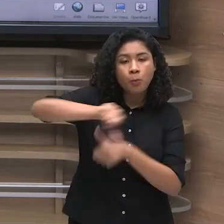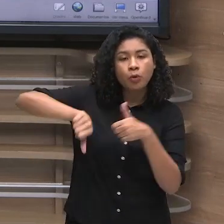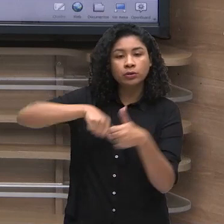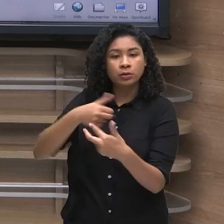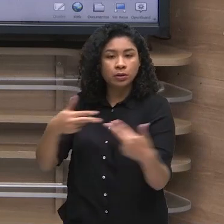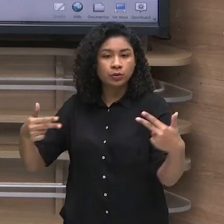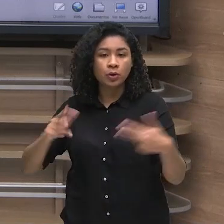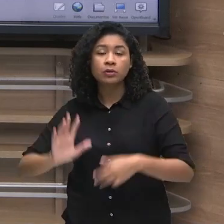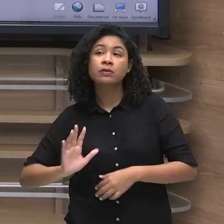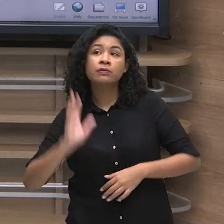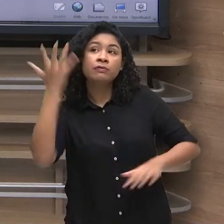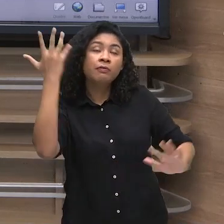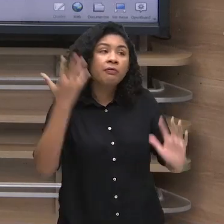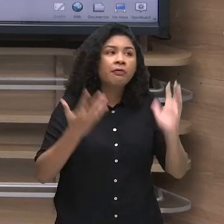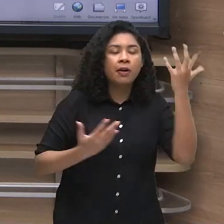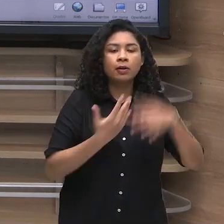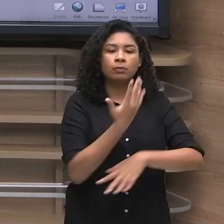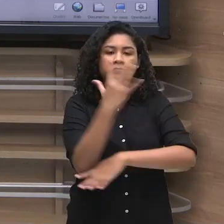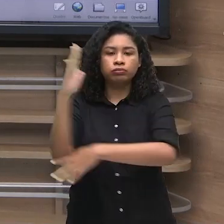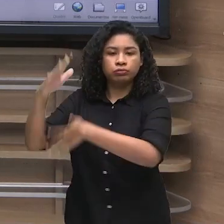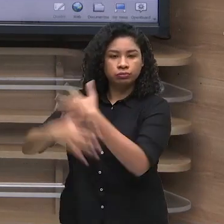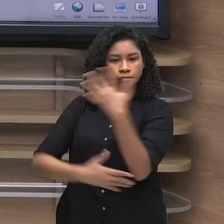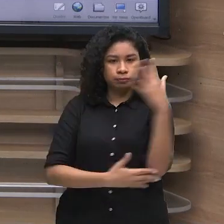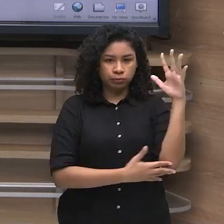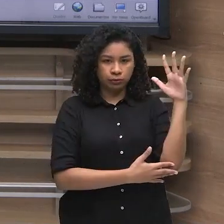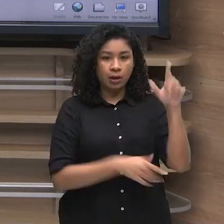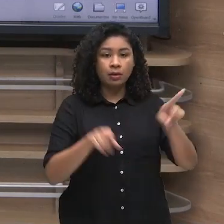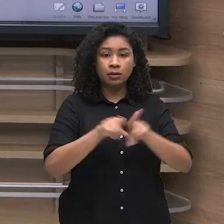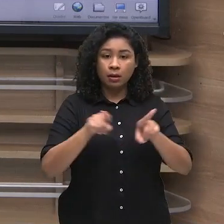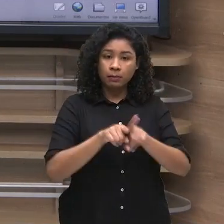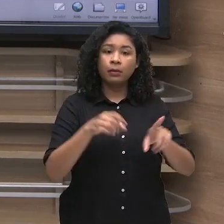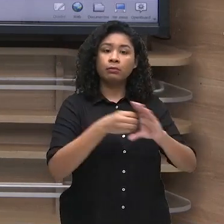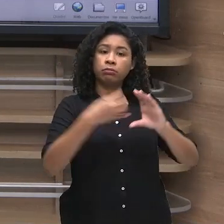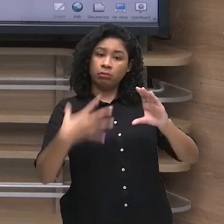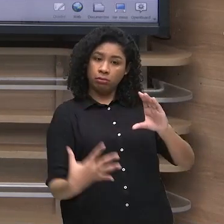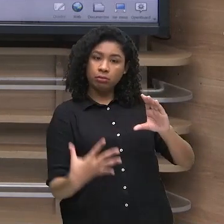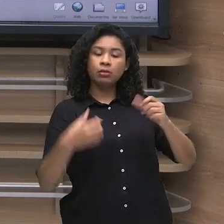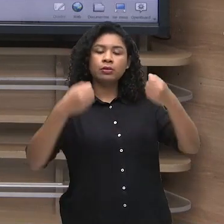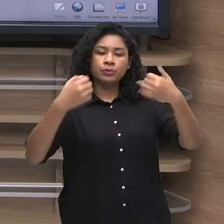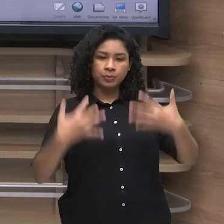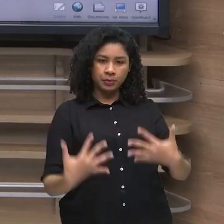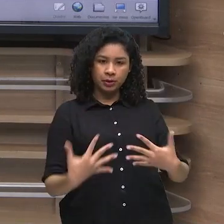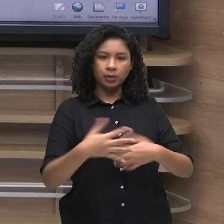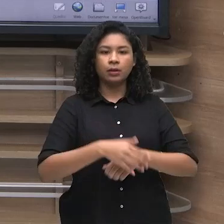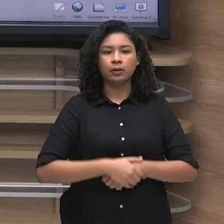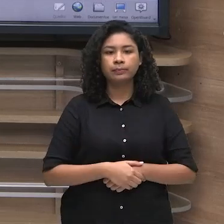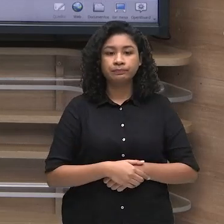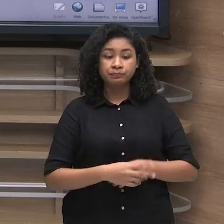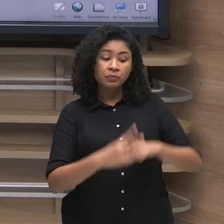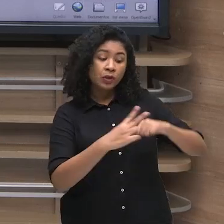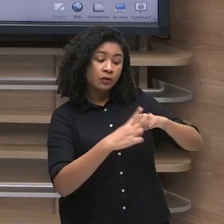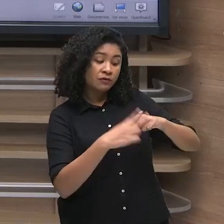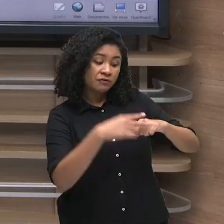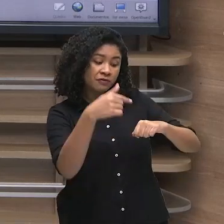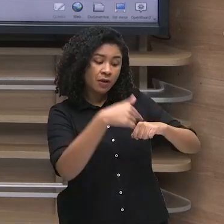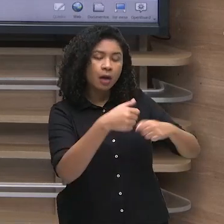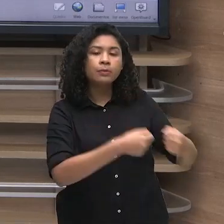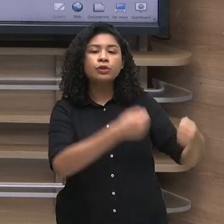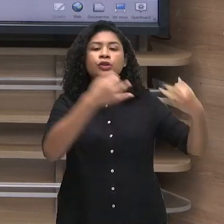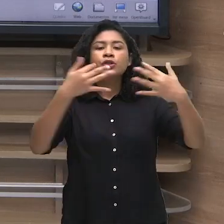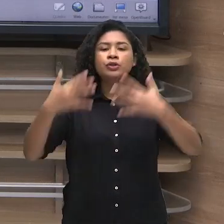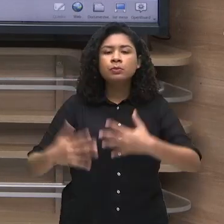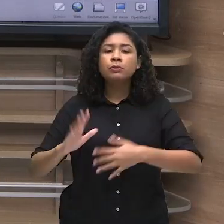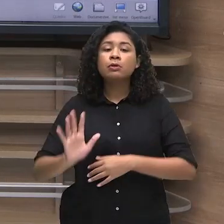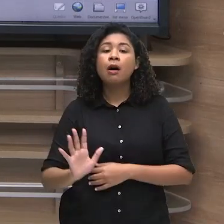da natureza, também indica aspecto. E vai situar todos os eventos que nós realizamos, todos